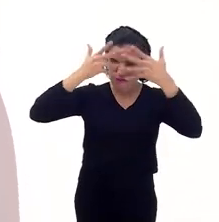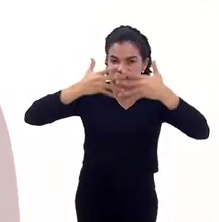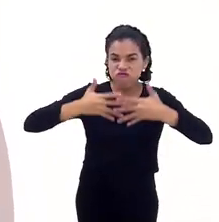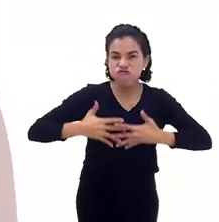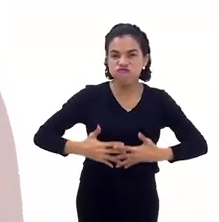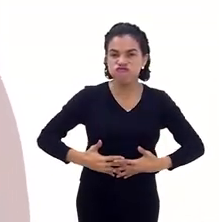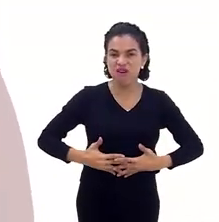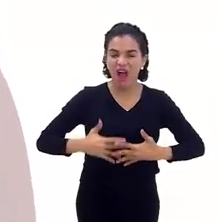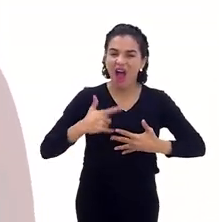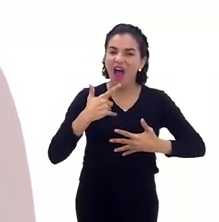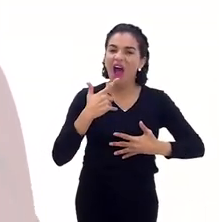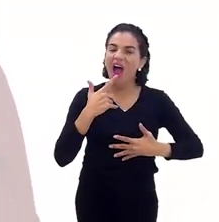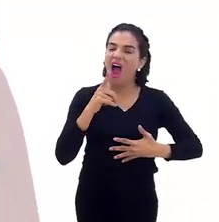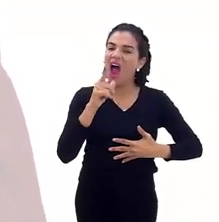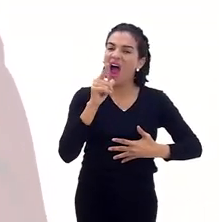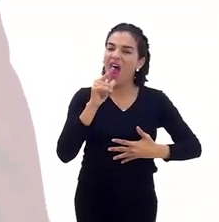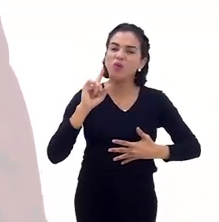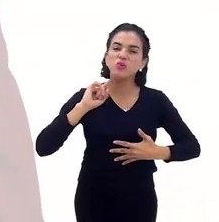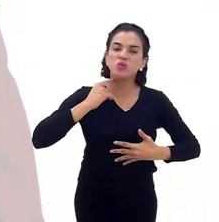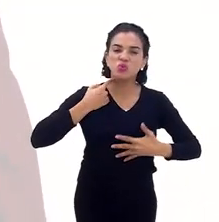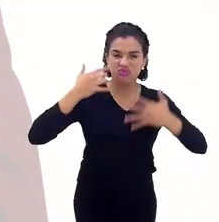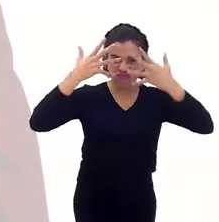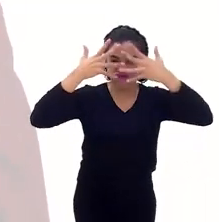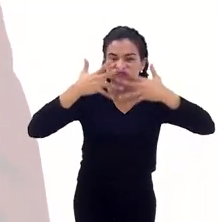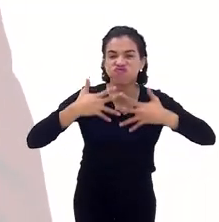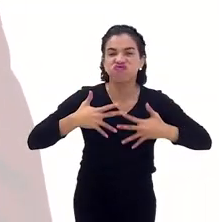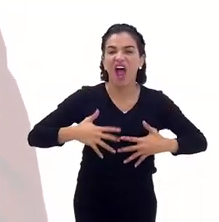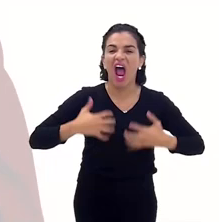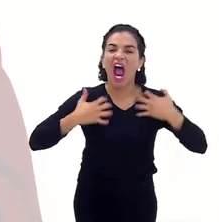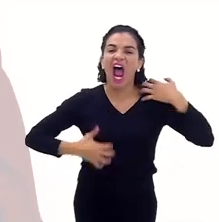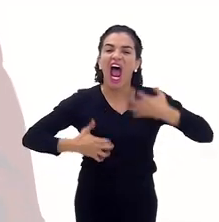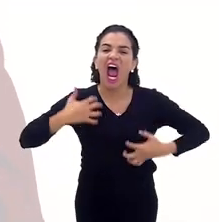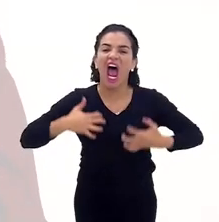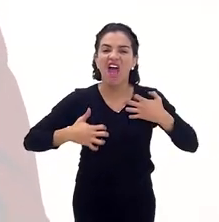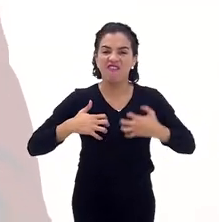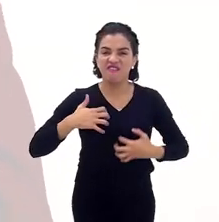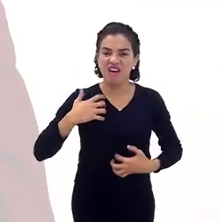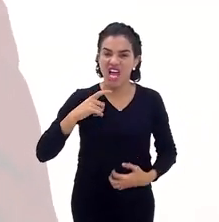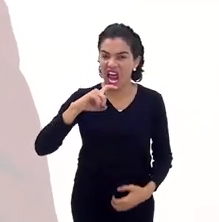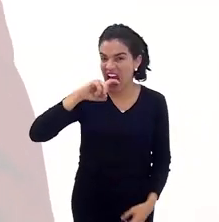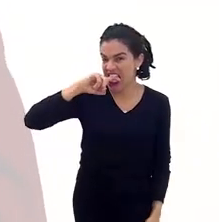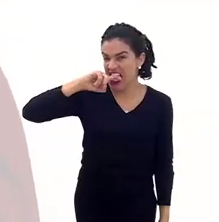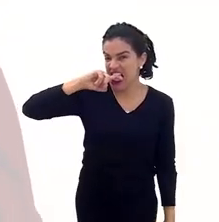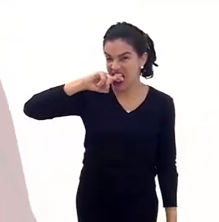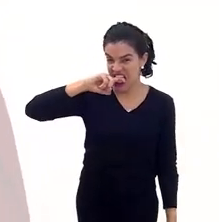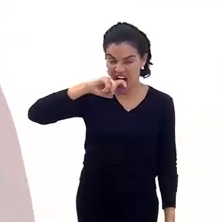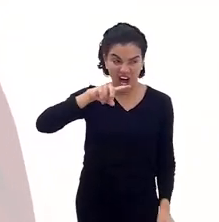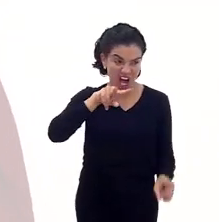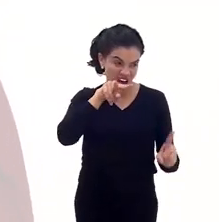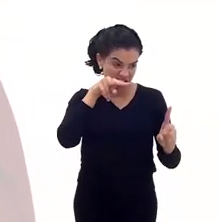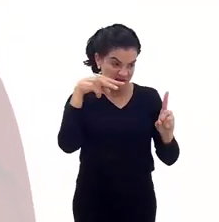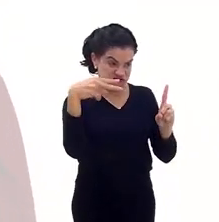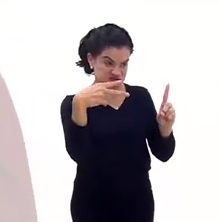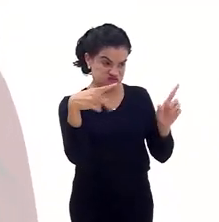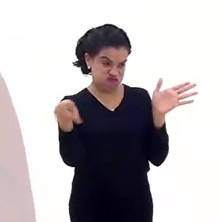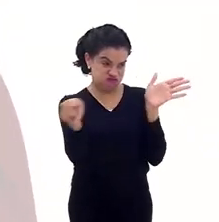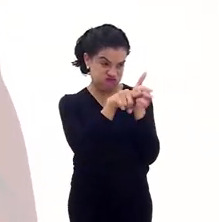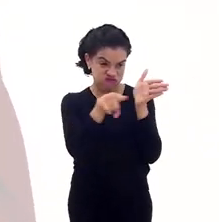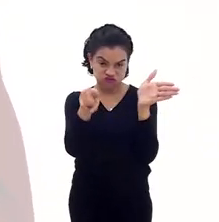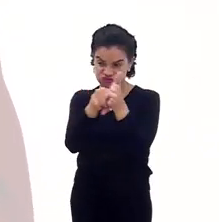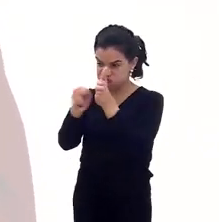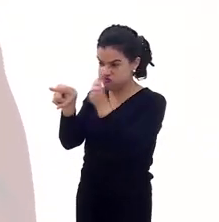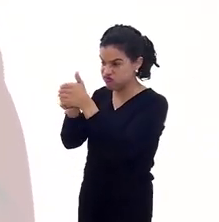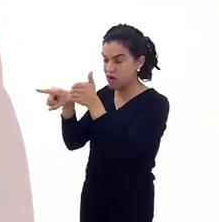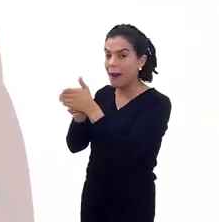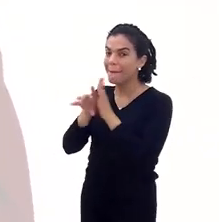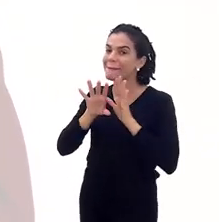uma lama, que é a nossa raiva, que é a nossa inveja, que é a forma distorcida de ver algumas coisas,